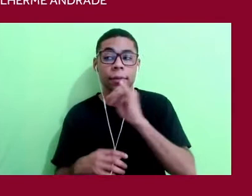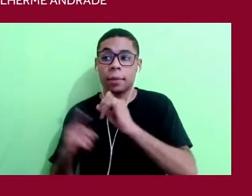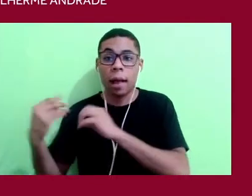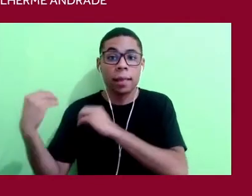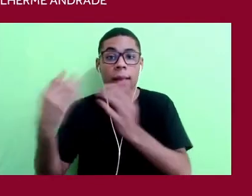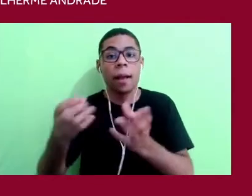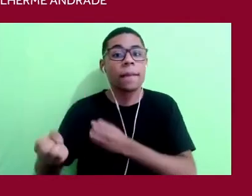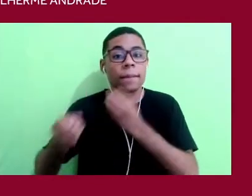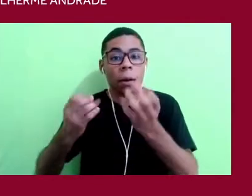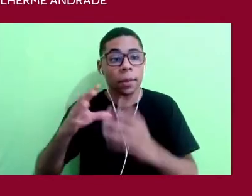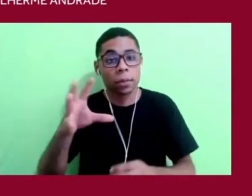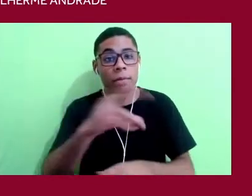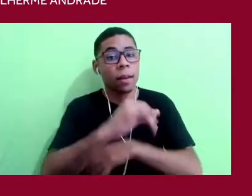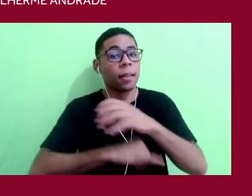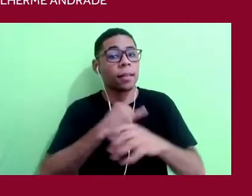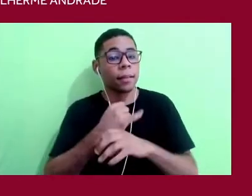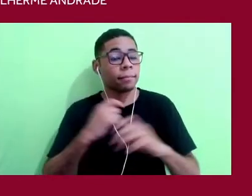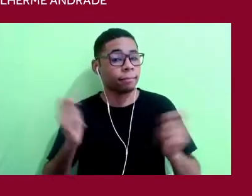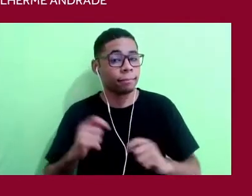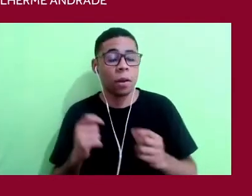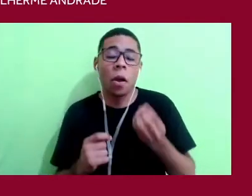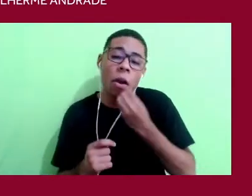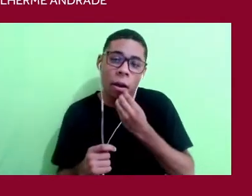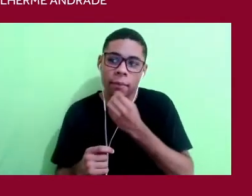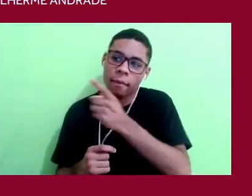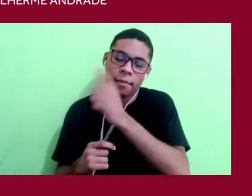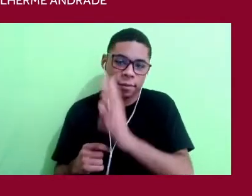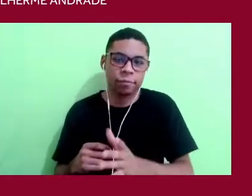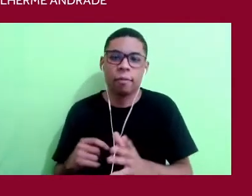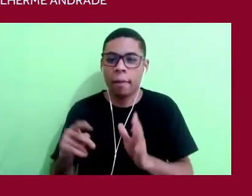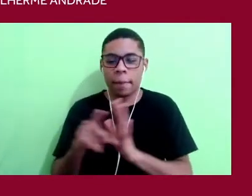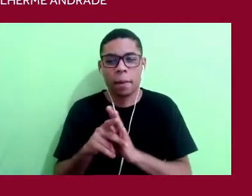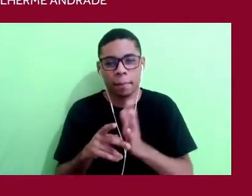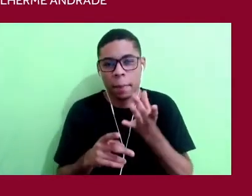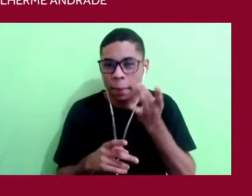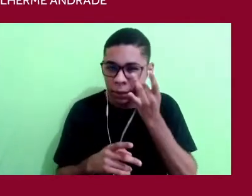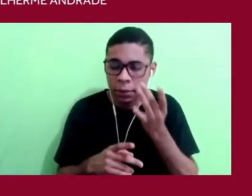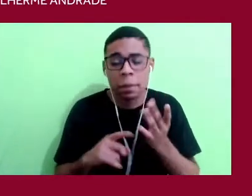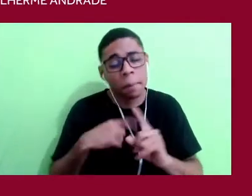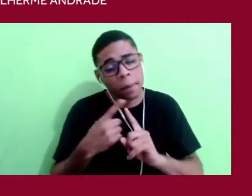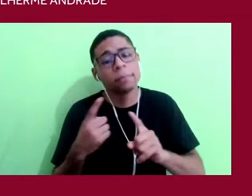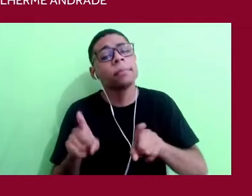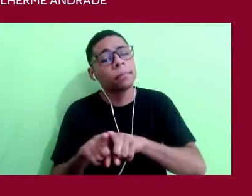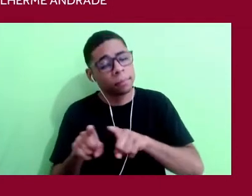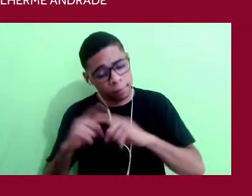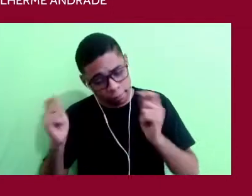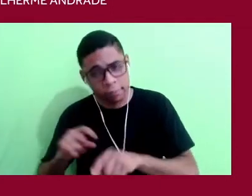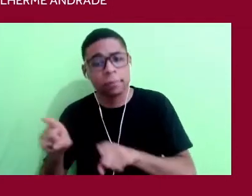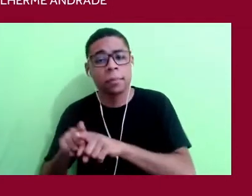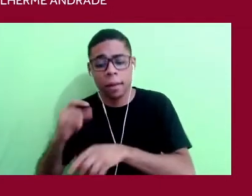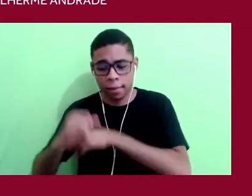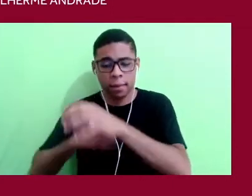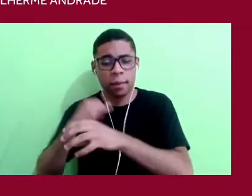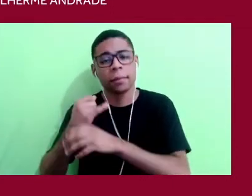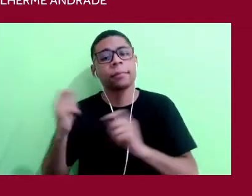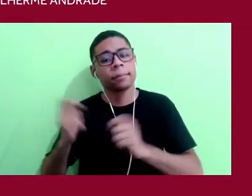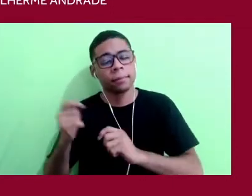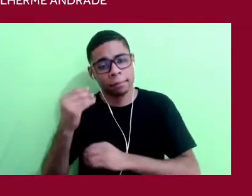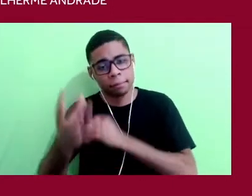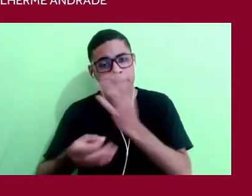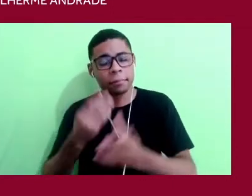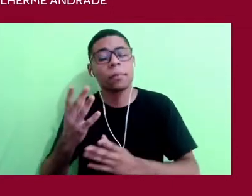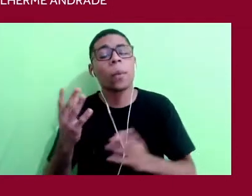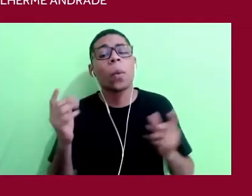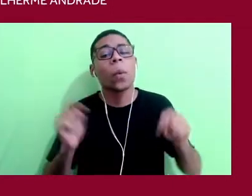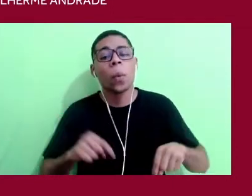para as mídias sociais. Claro que ela já é na forma presencial, mas também pode ser nas mídias sociais, já que